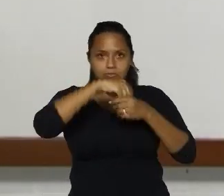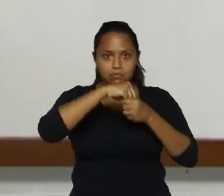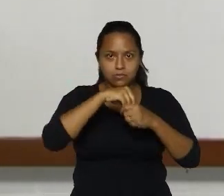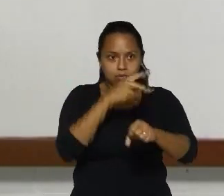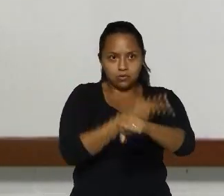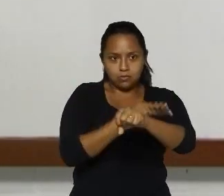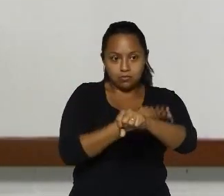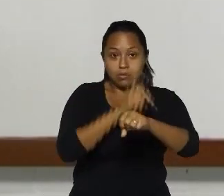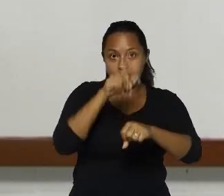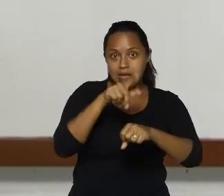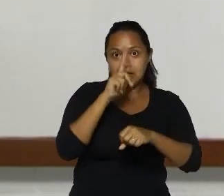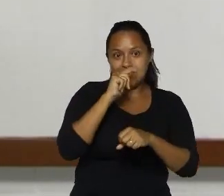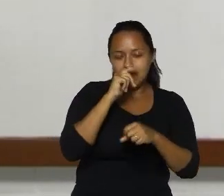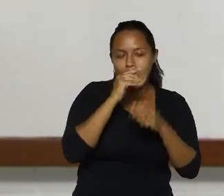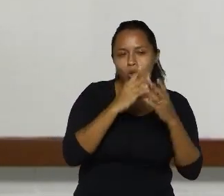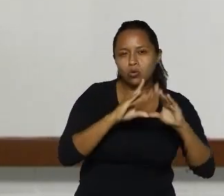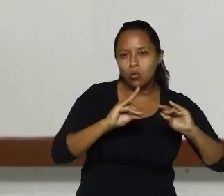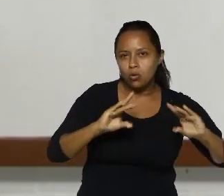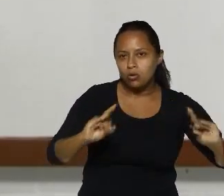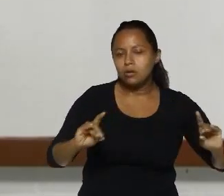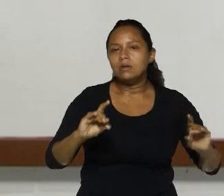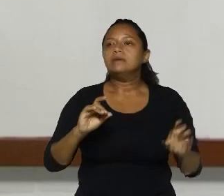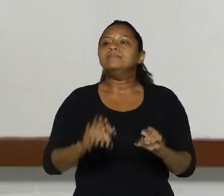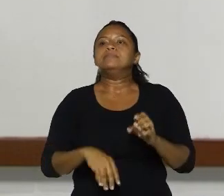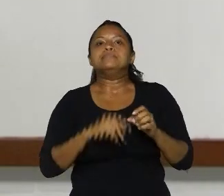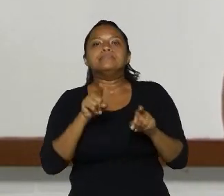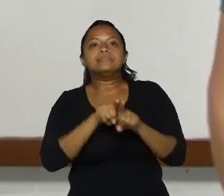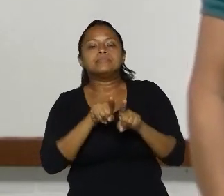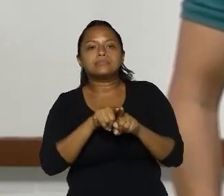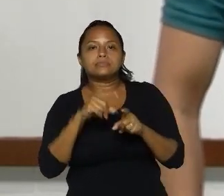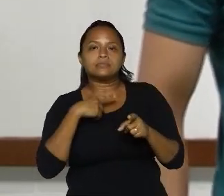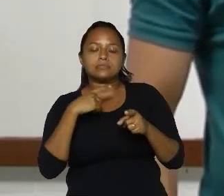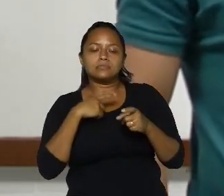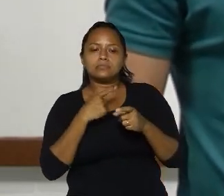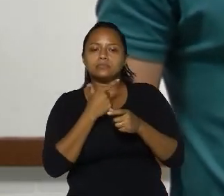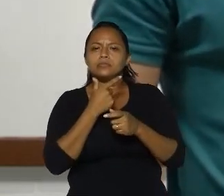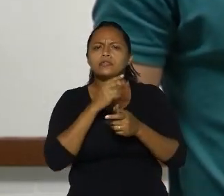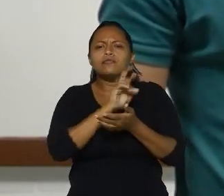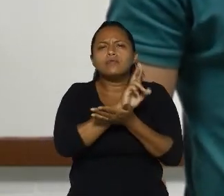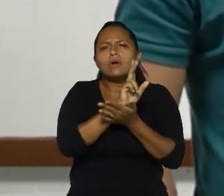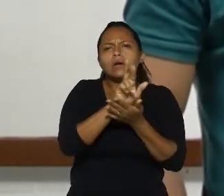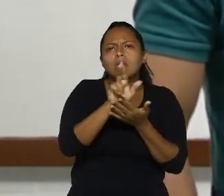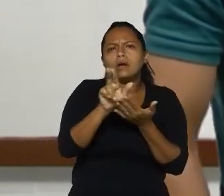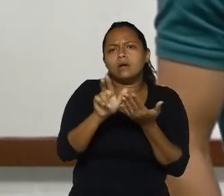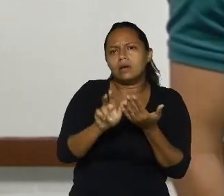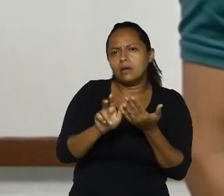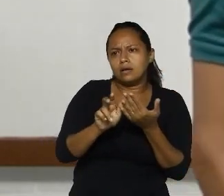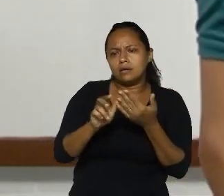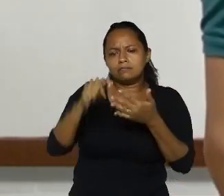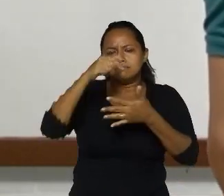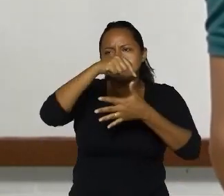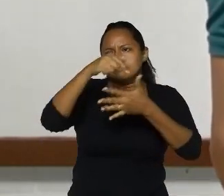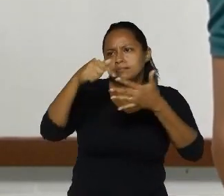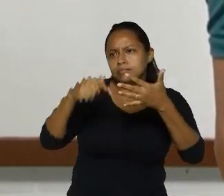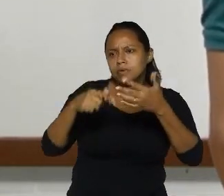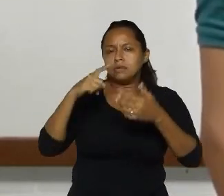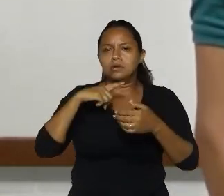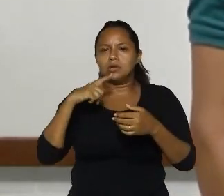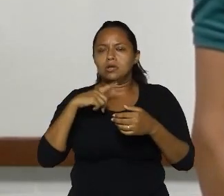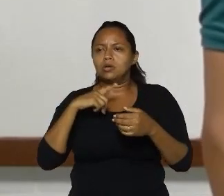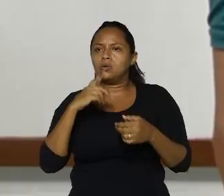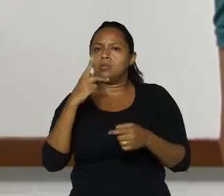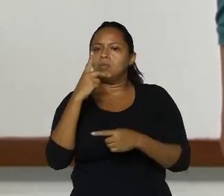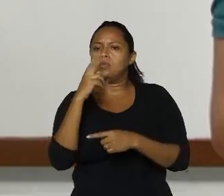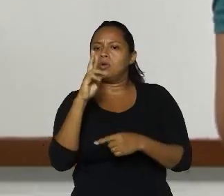plasma é a parte líquida. E neste plasma teremos várias substâncias, como por exemplo,